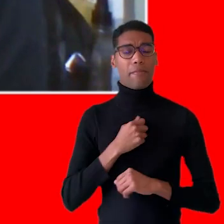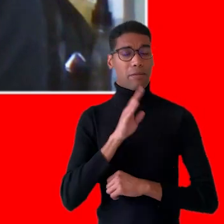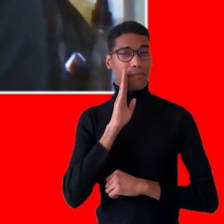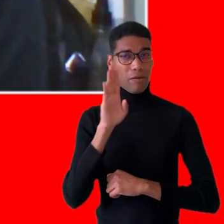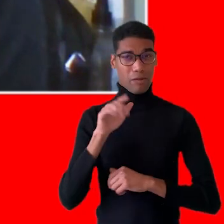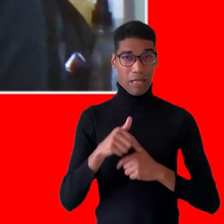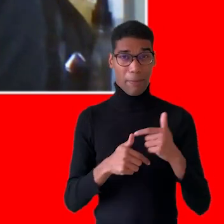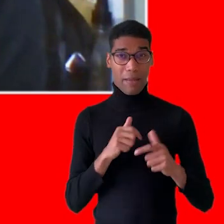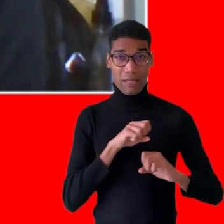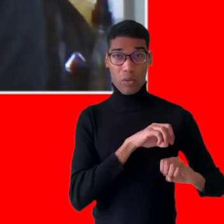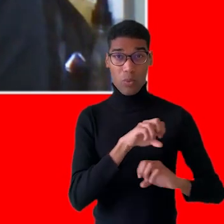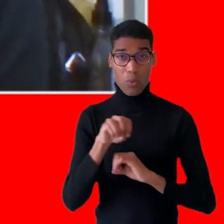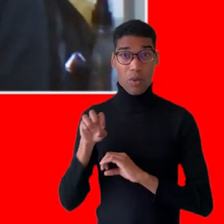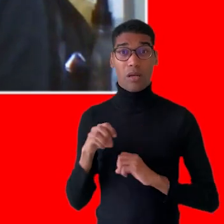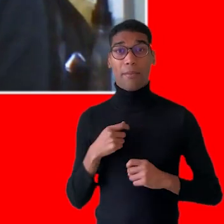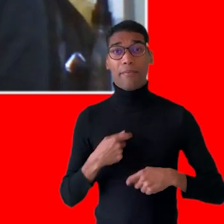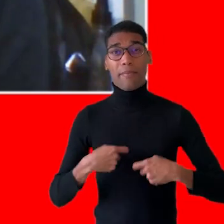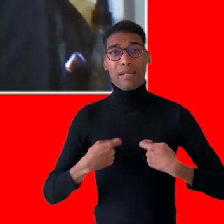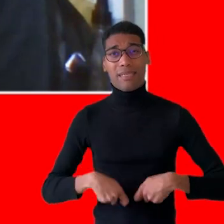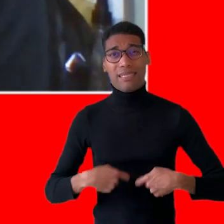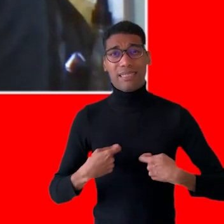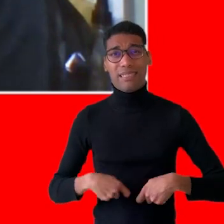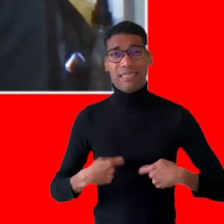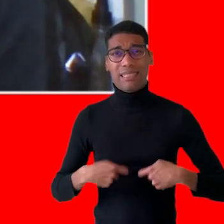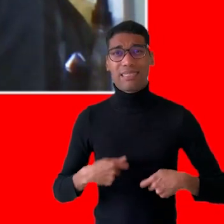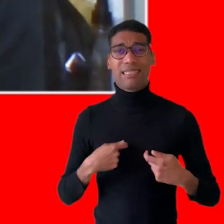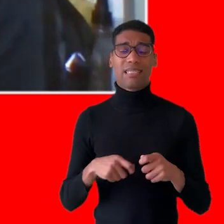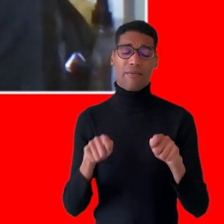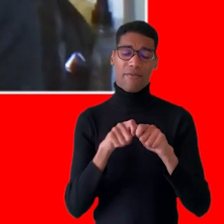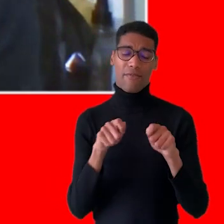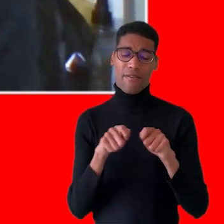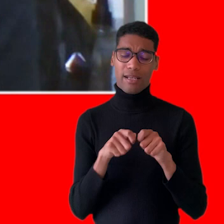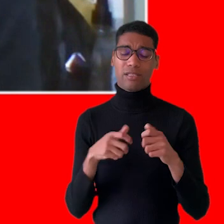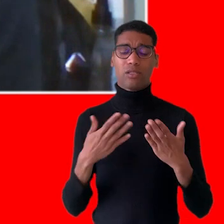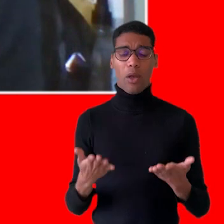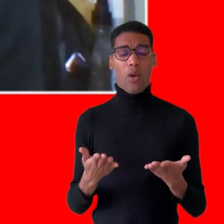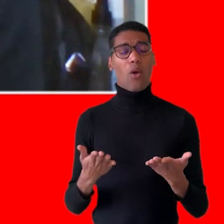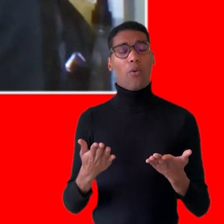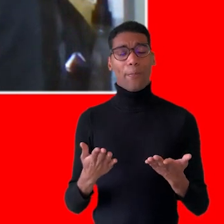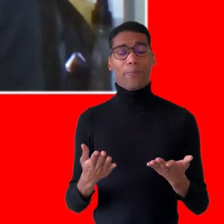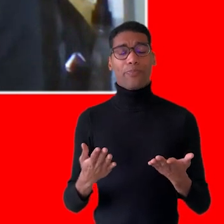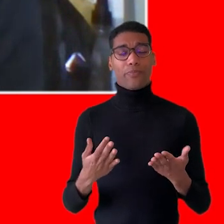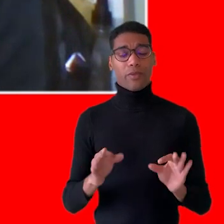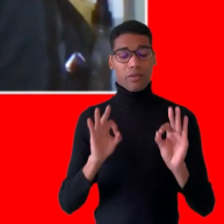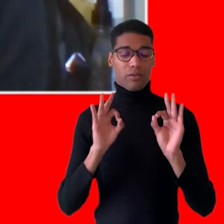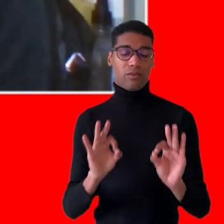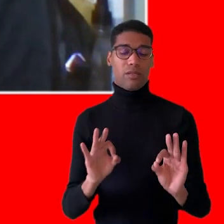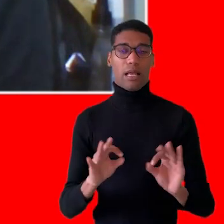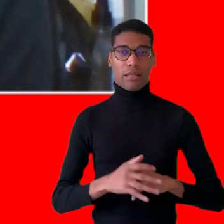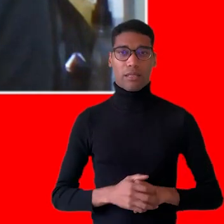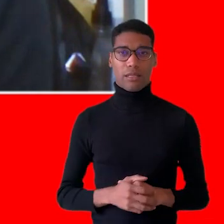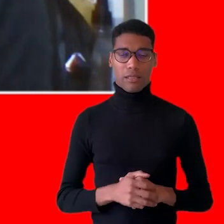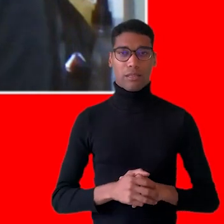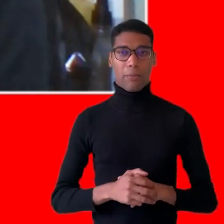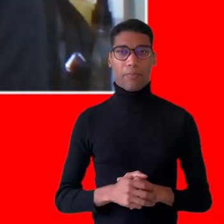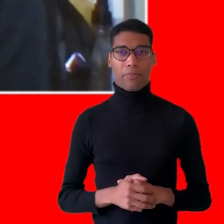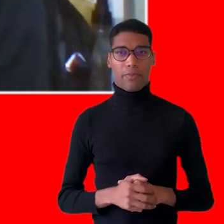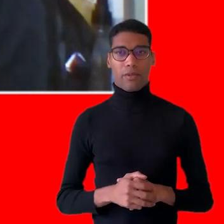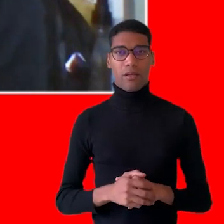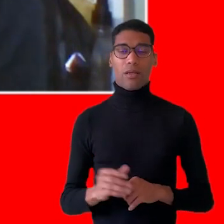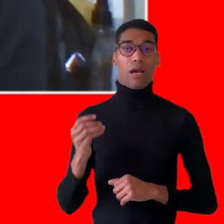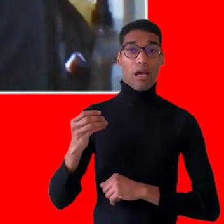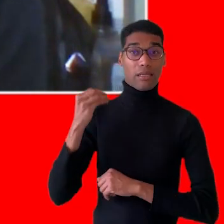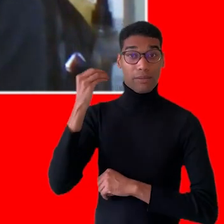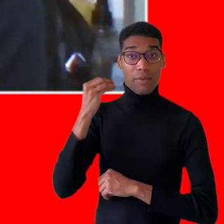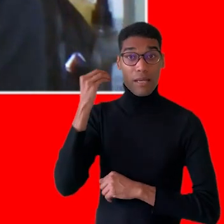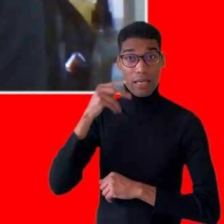quem trabalha com educação, precisa fazer o devido, atribuir o devido peso